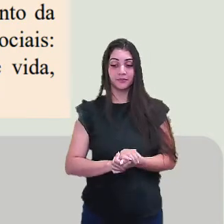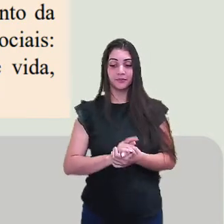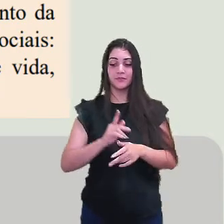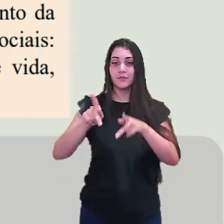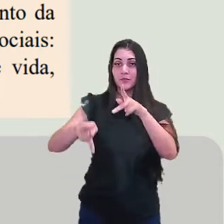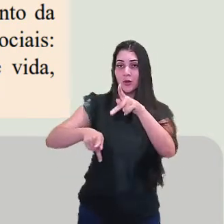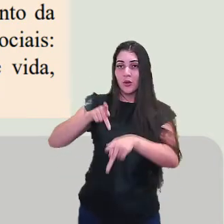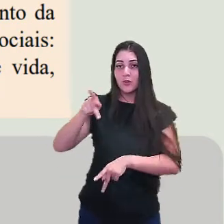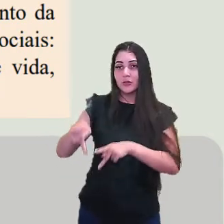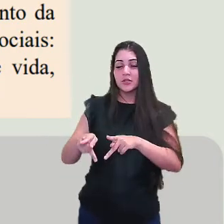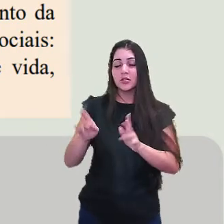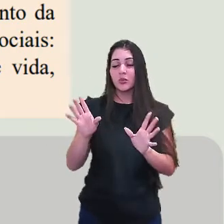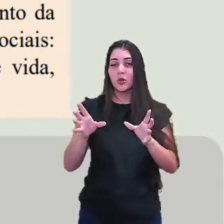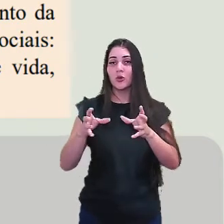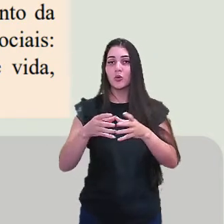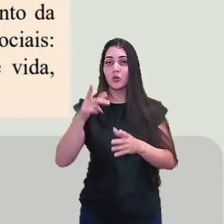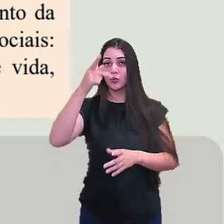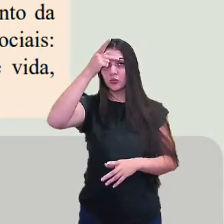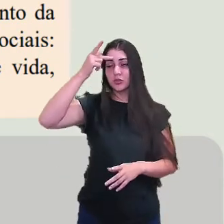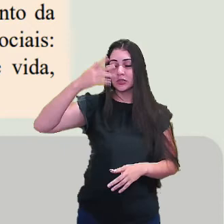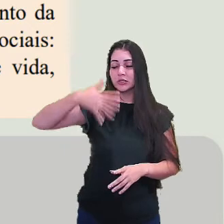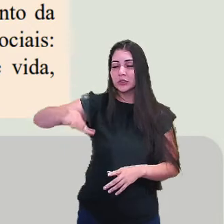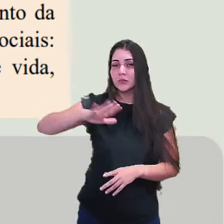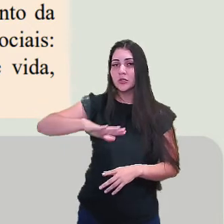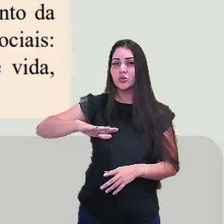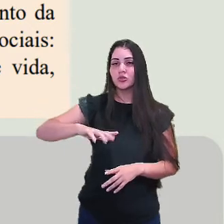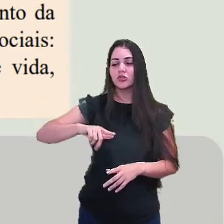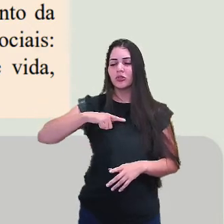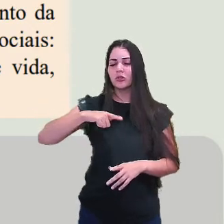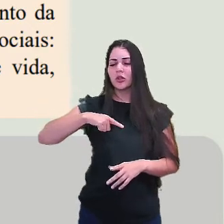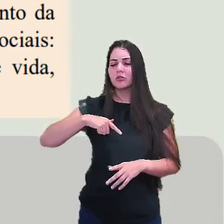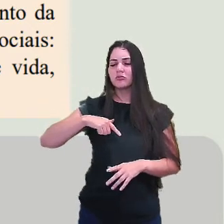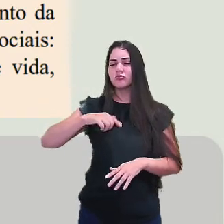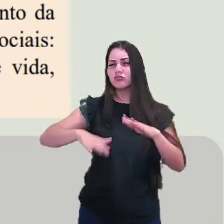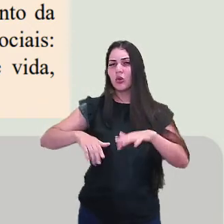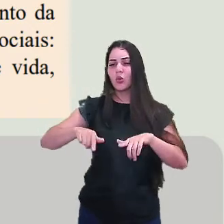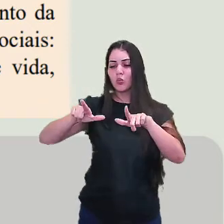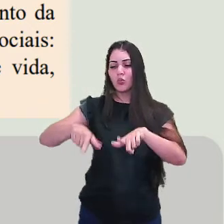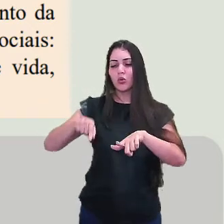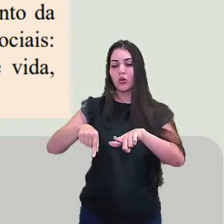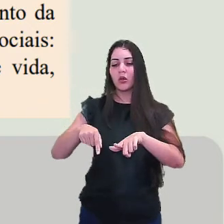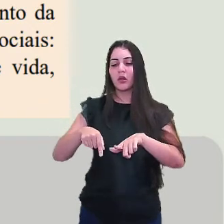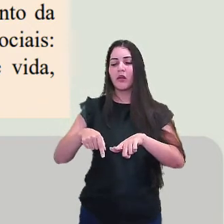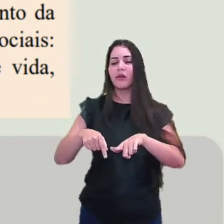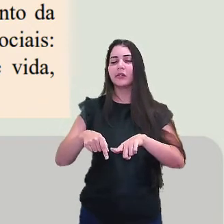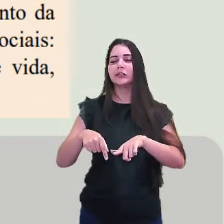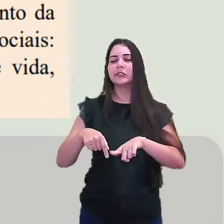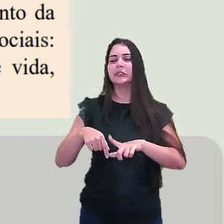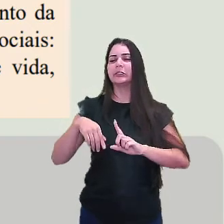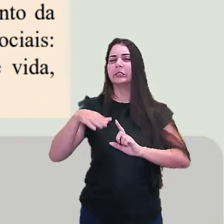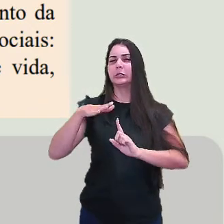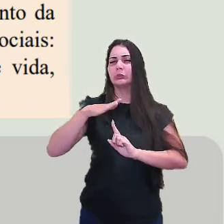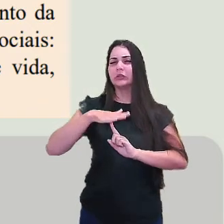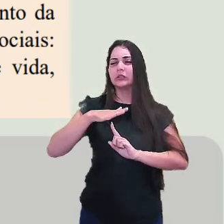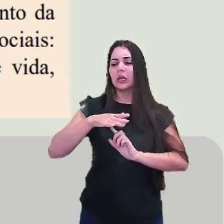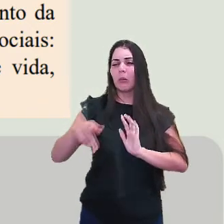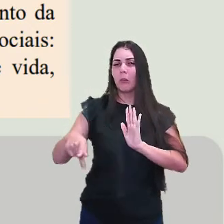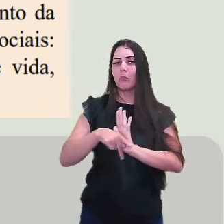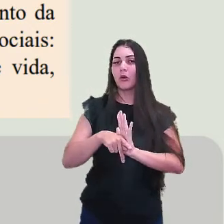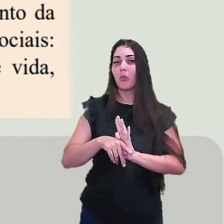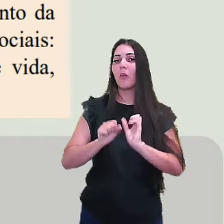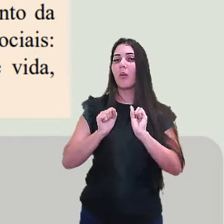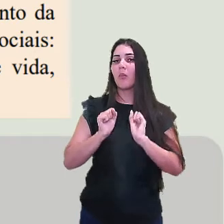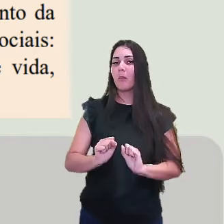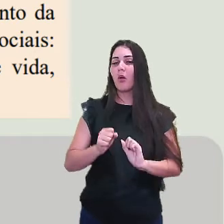é um conjunto de pessoas que ocupam um determinado espaço em um período de tempo específico. Ela pode